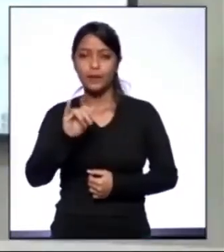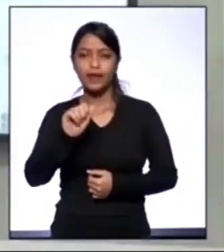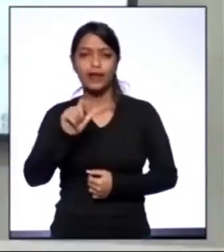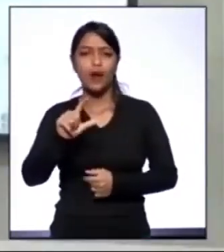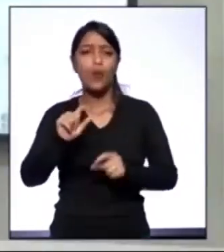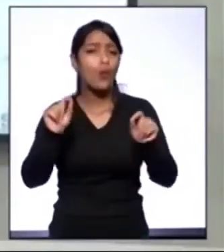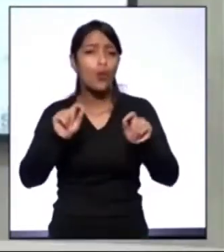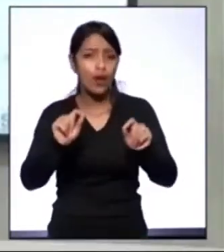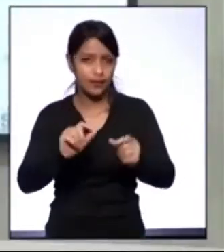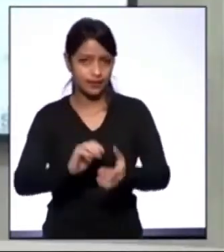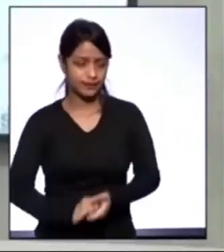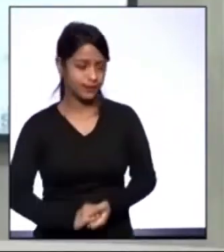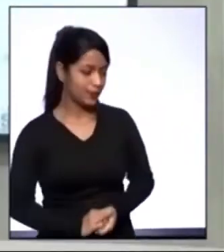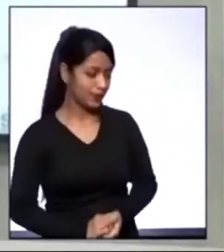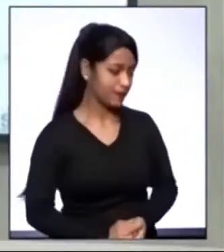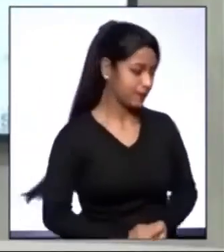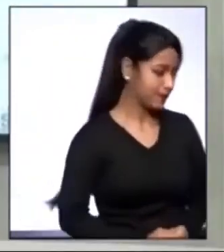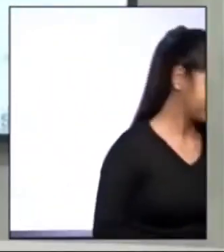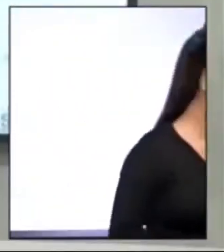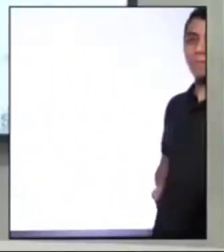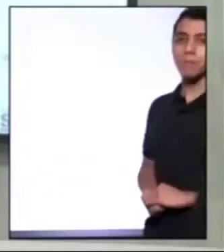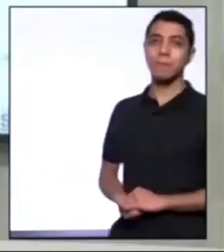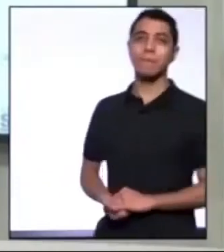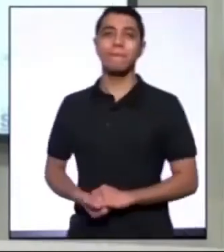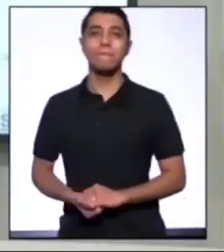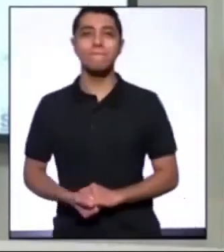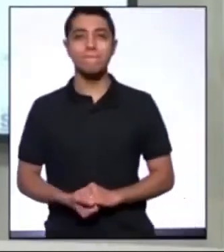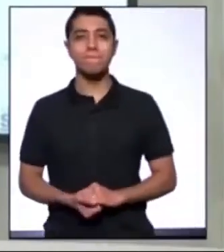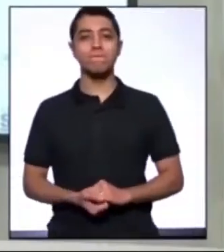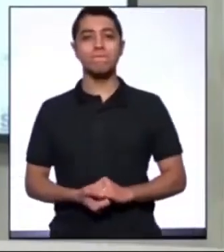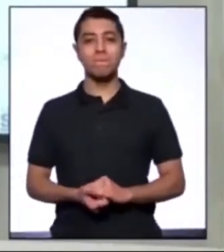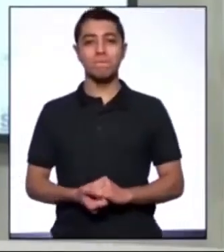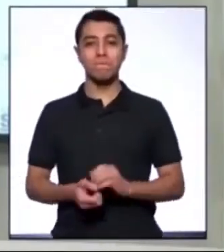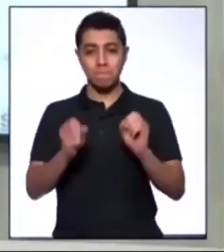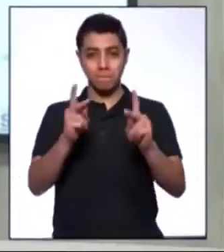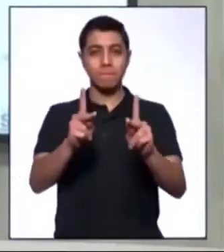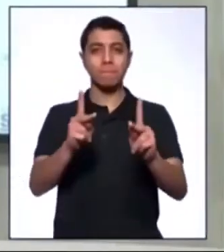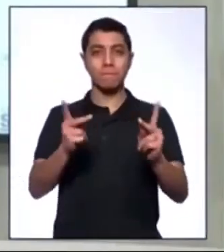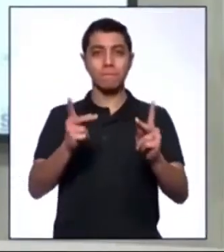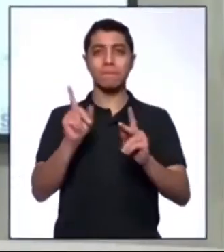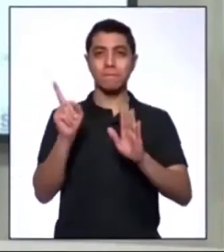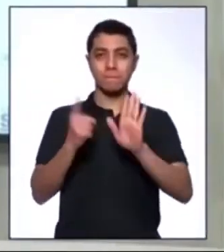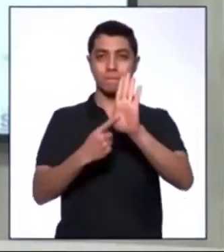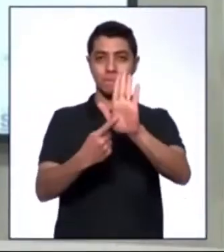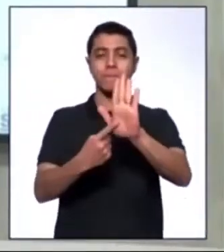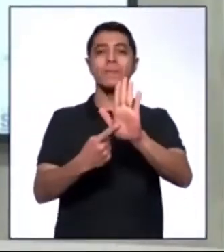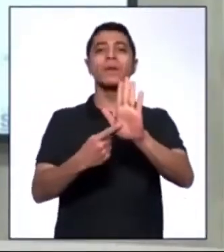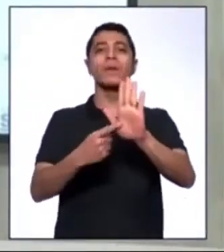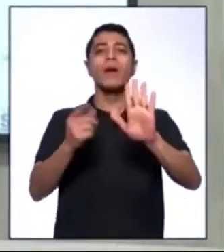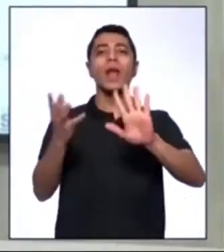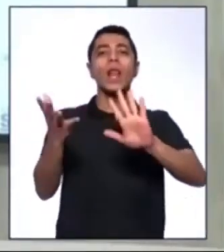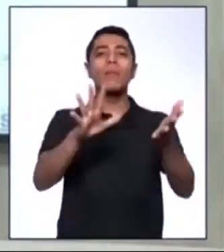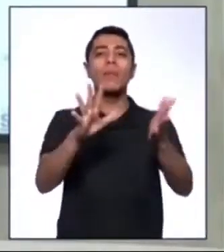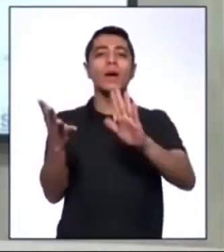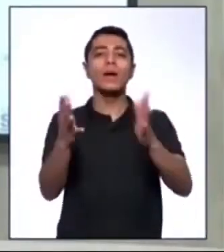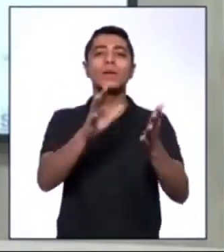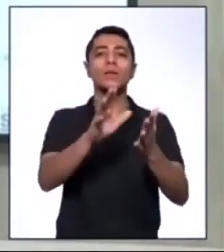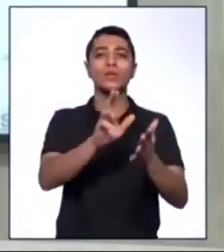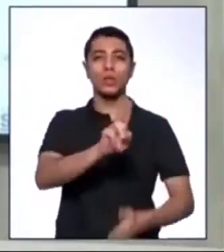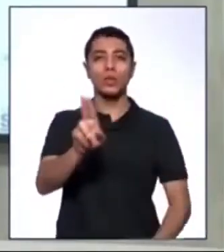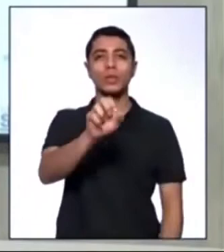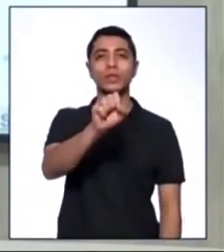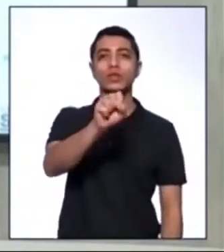Nesse caso, nós temos um tipo climático específico, que é o clima subtropical, é o clima do sul do